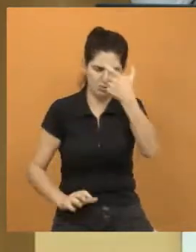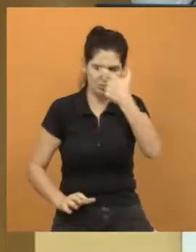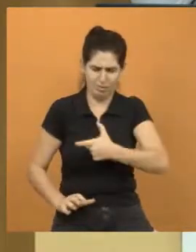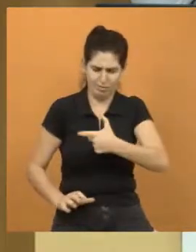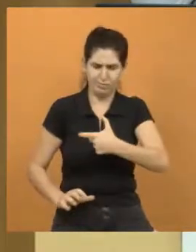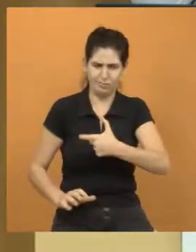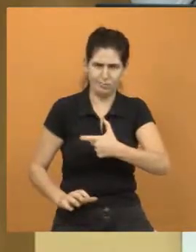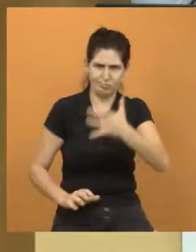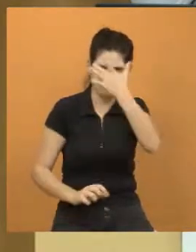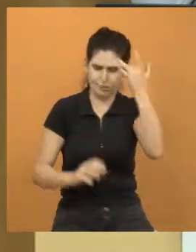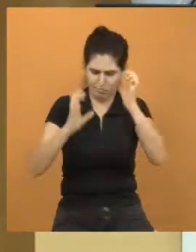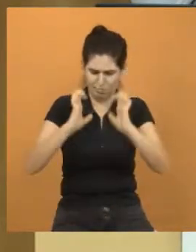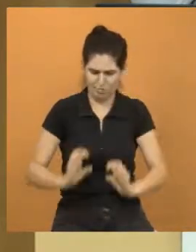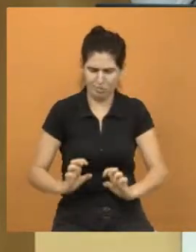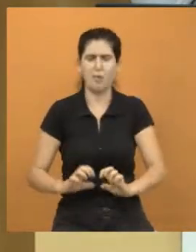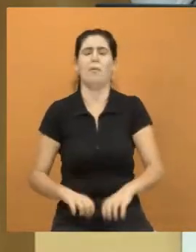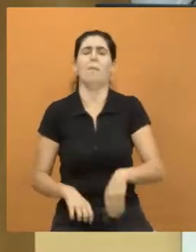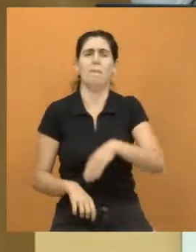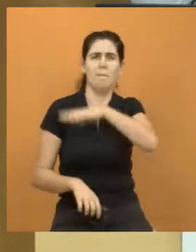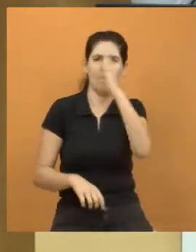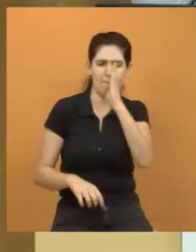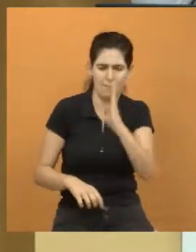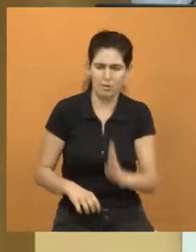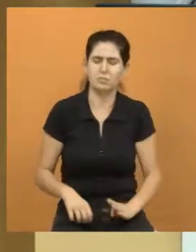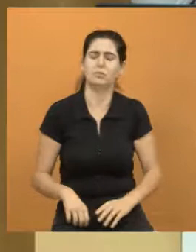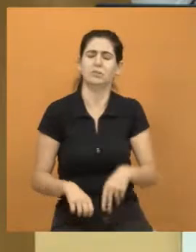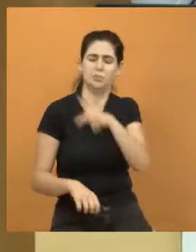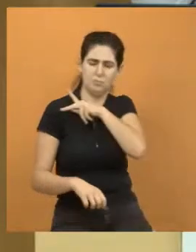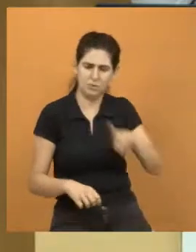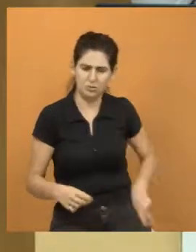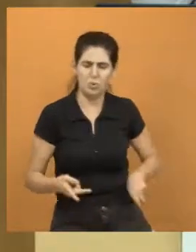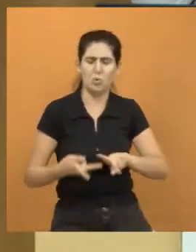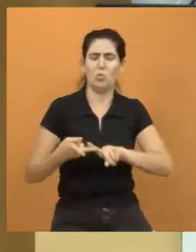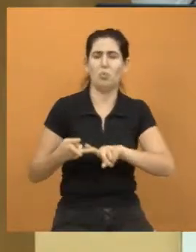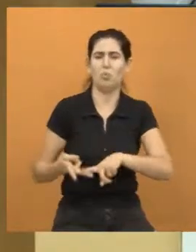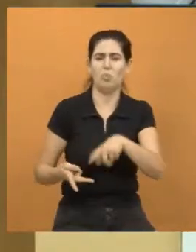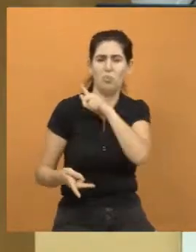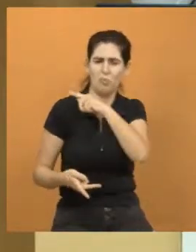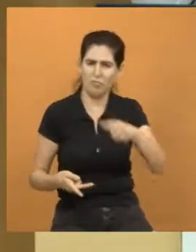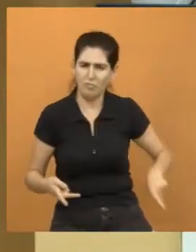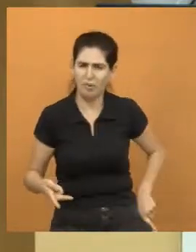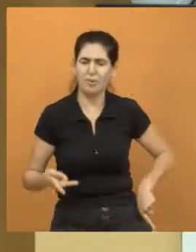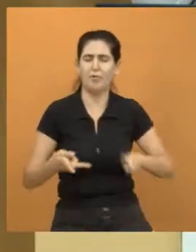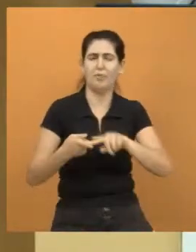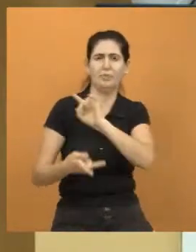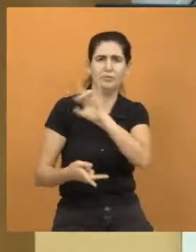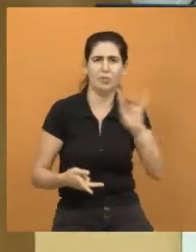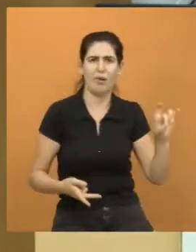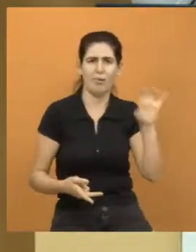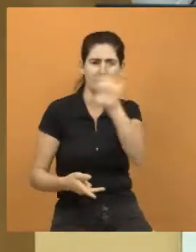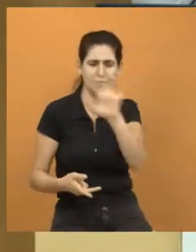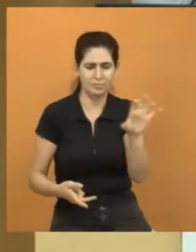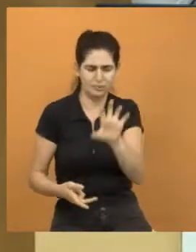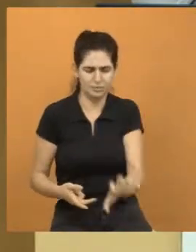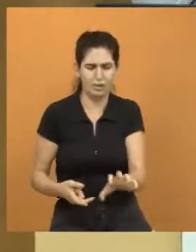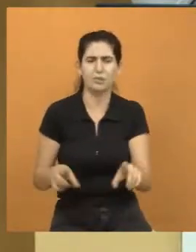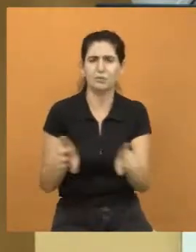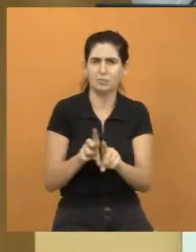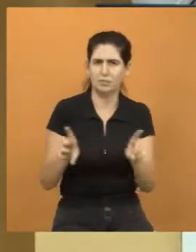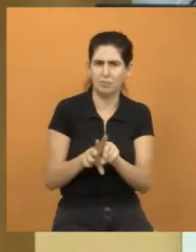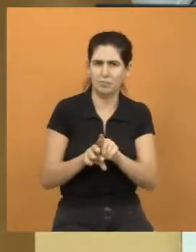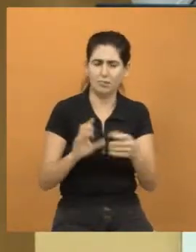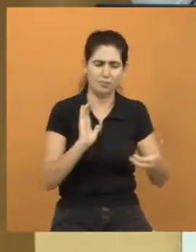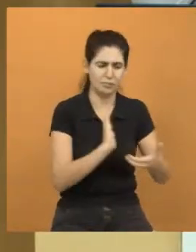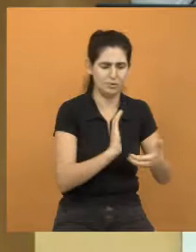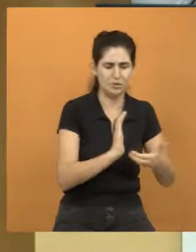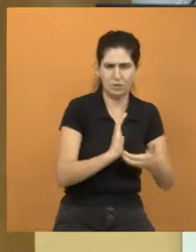de Brasil, presidência, na esfera de governo de cada estado e também no nosso Senado